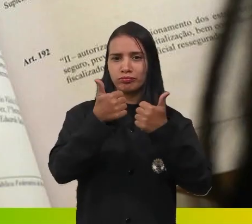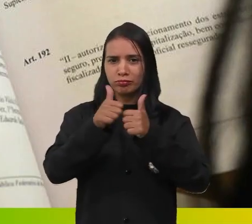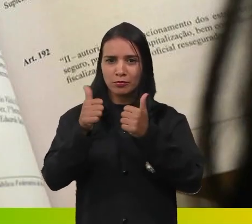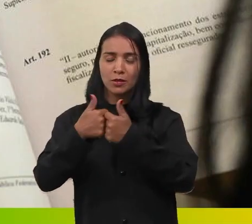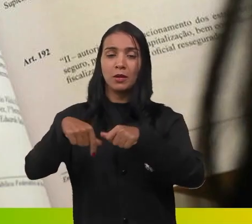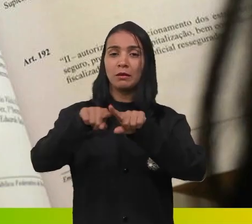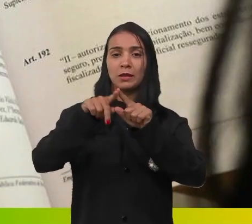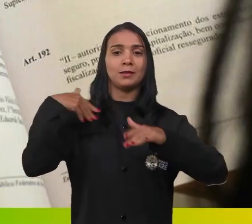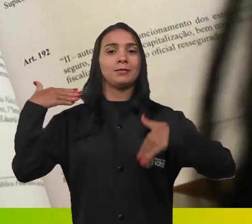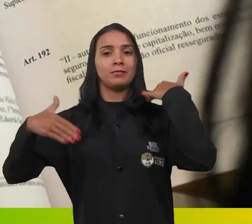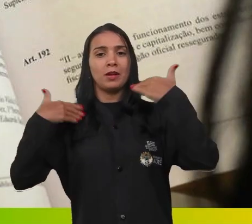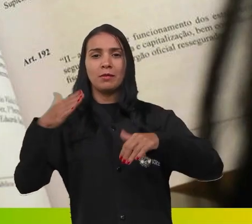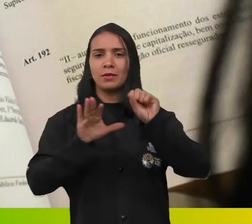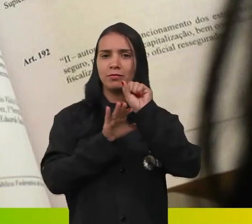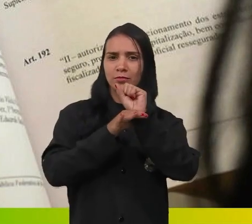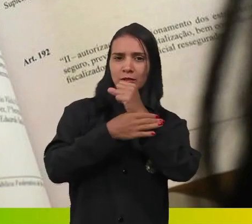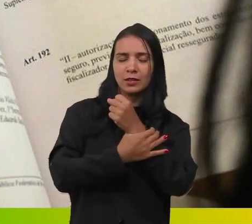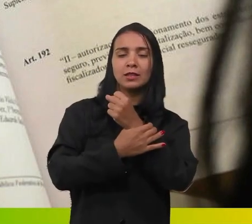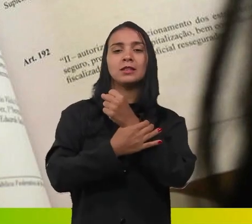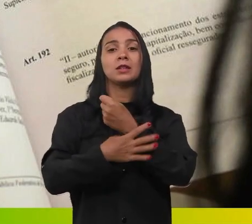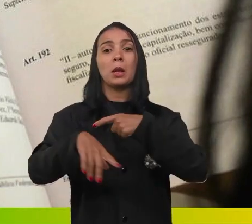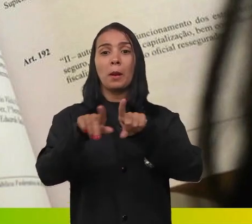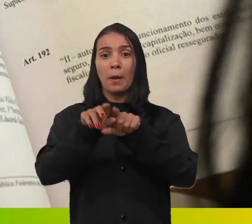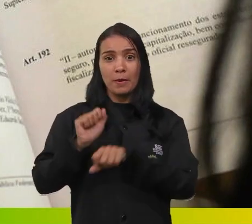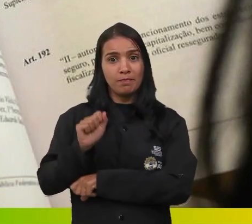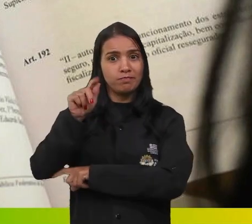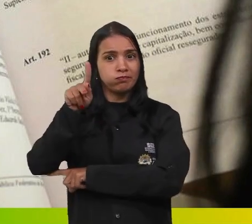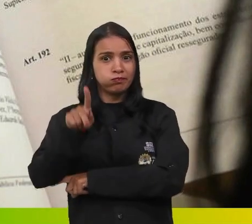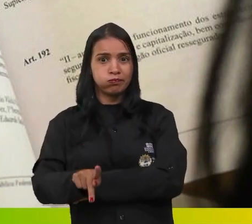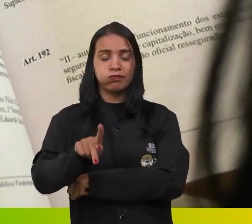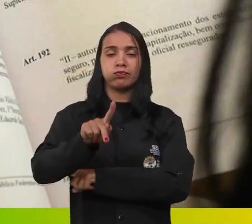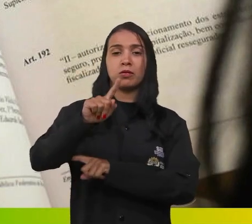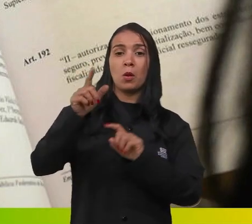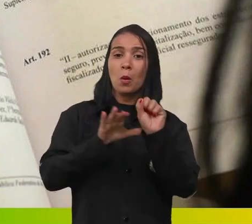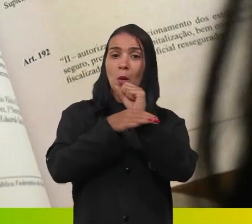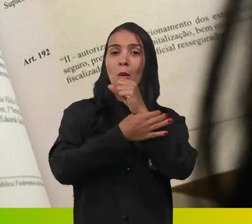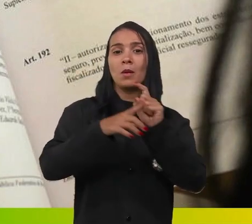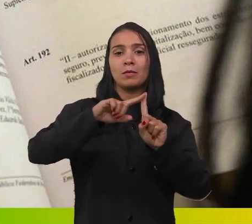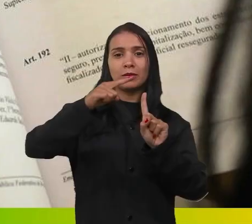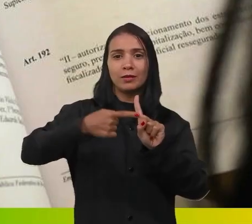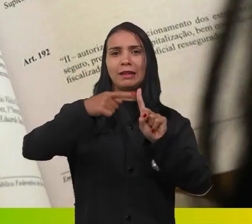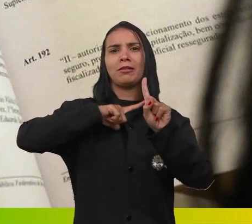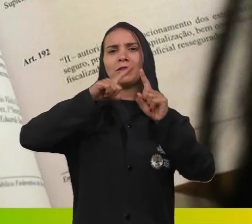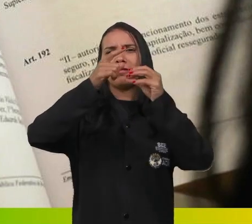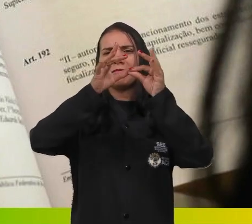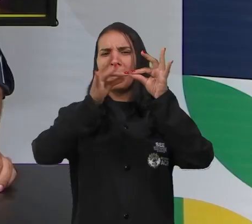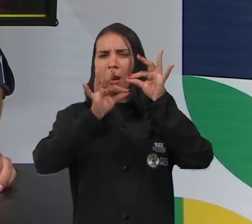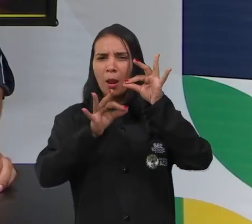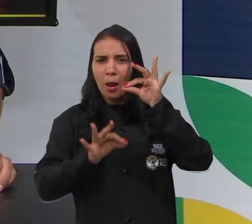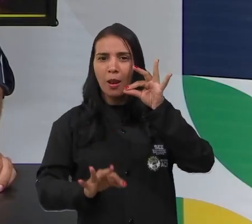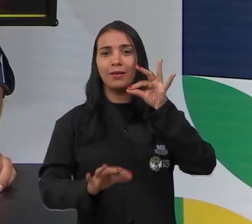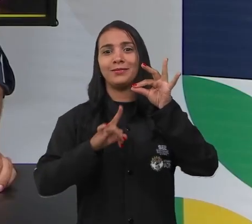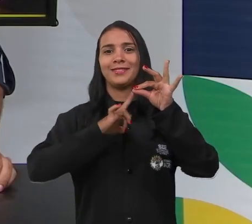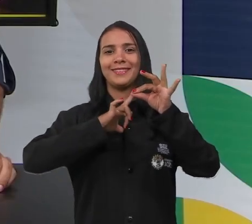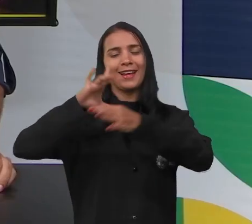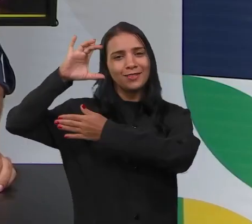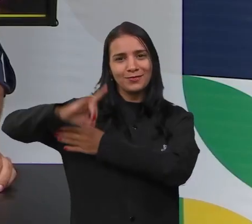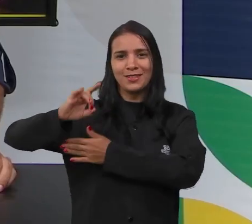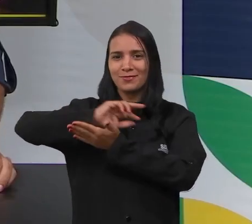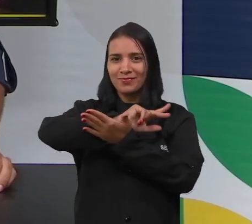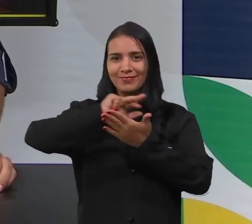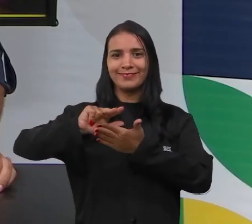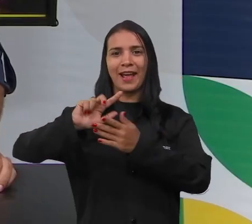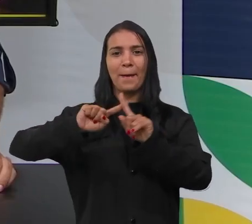o lazer, a segurança, a previdência social, a proteção à maternidade, à infância, assistência. É só